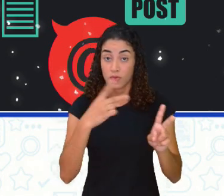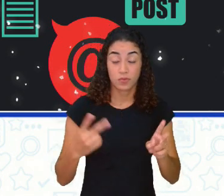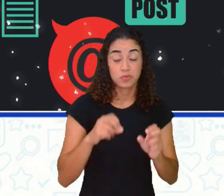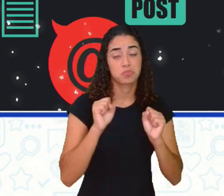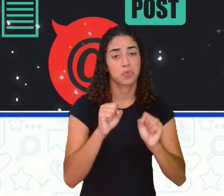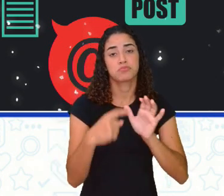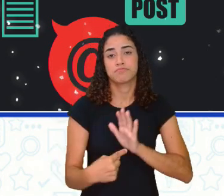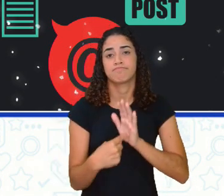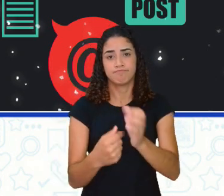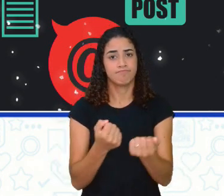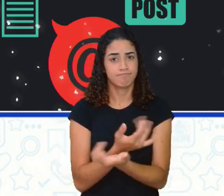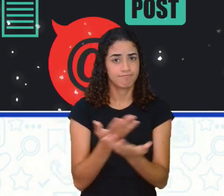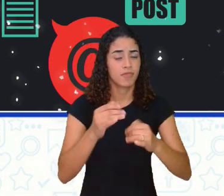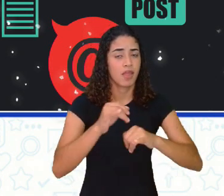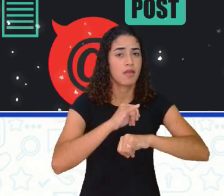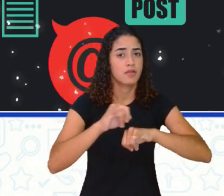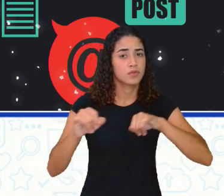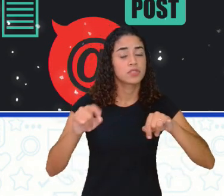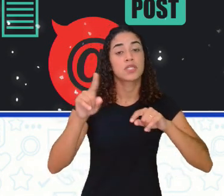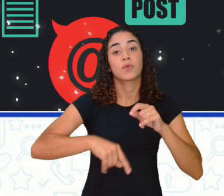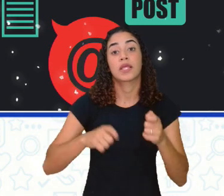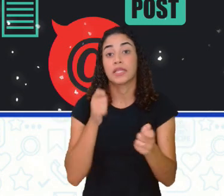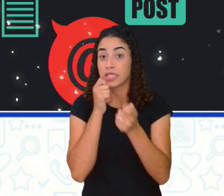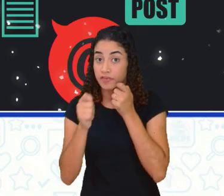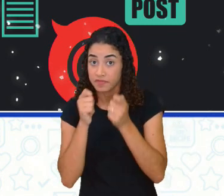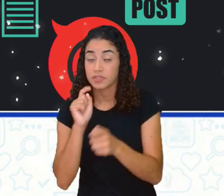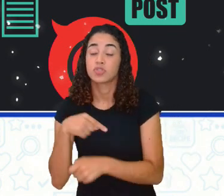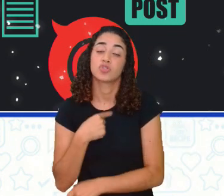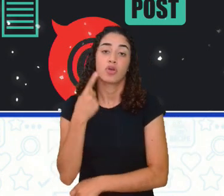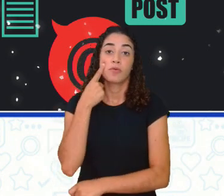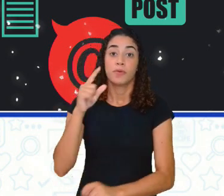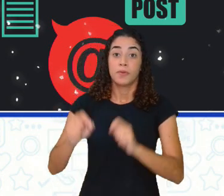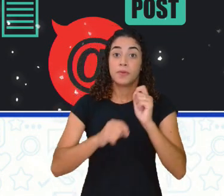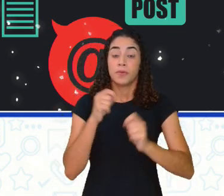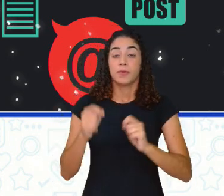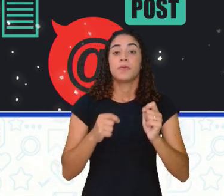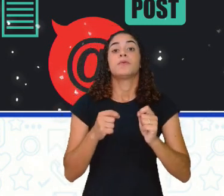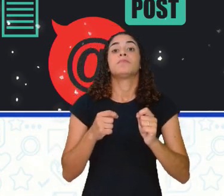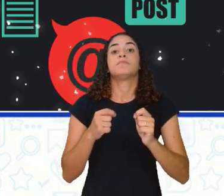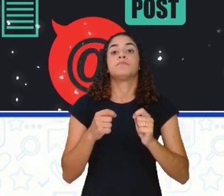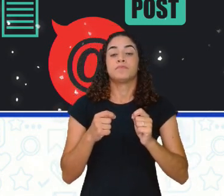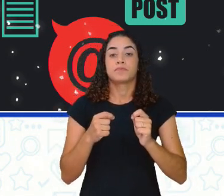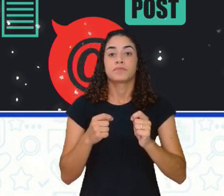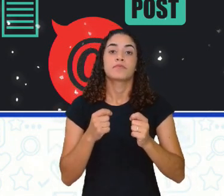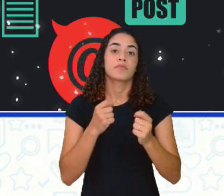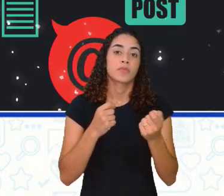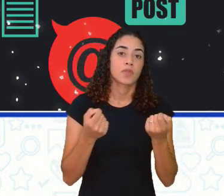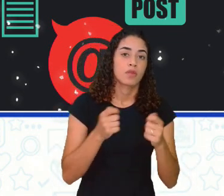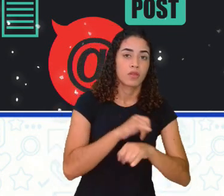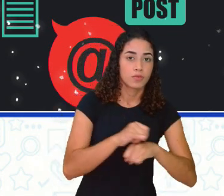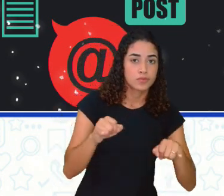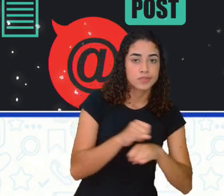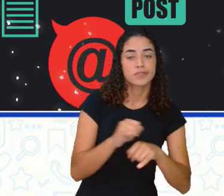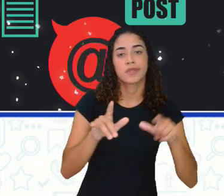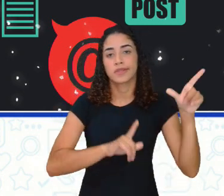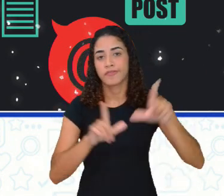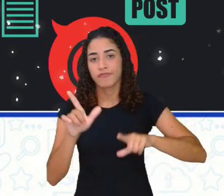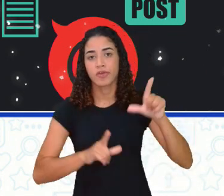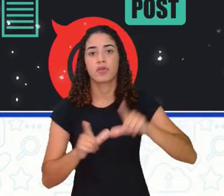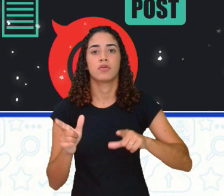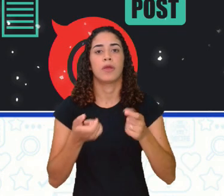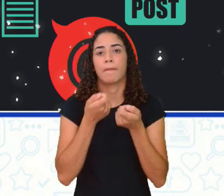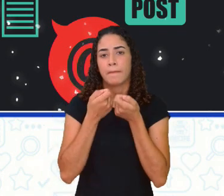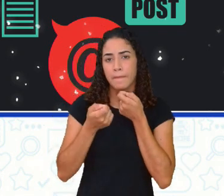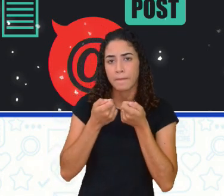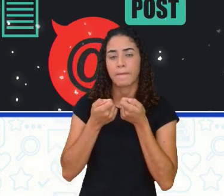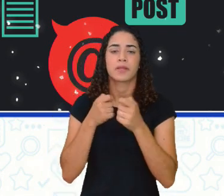podem aparecer na notícia. São elas entrevistas, como a gente viu na notícia da TV, depoimentos, fontes de autoridade,